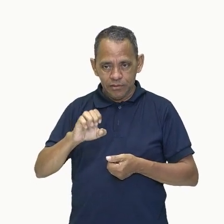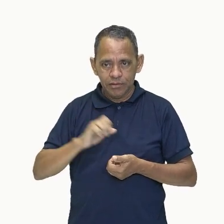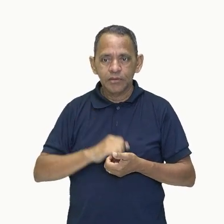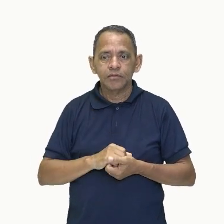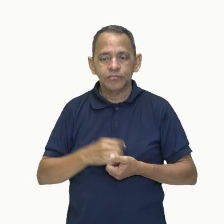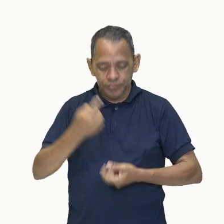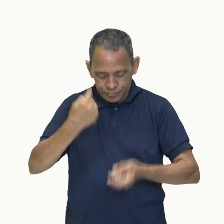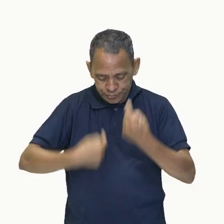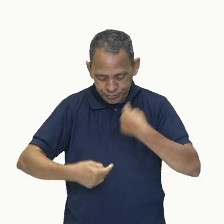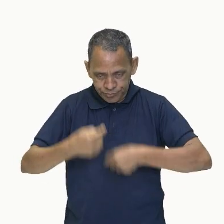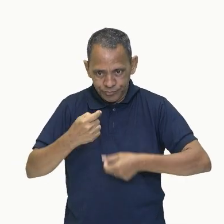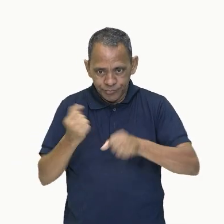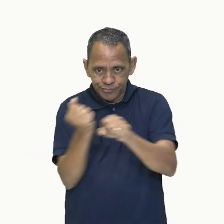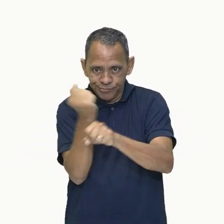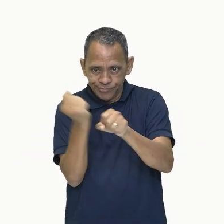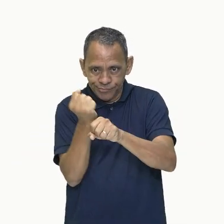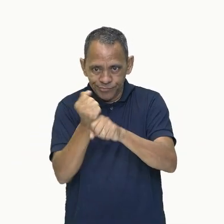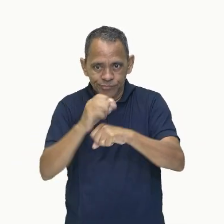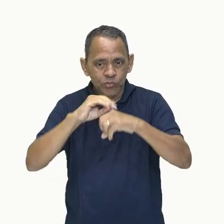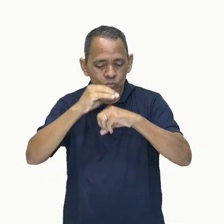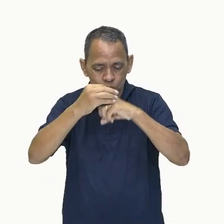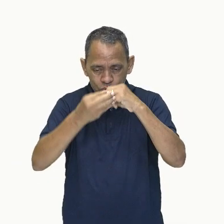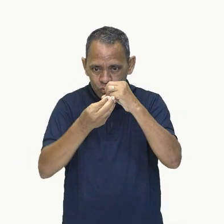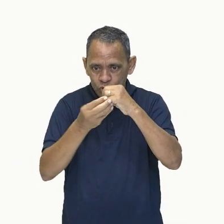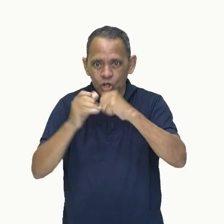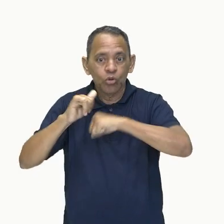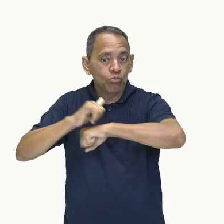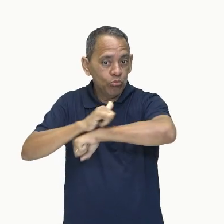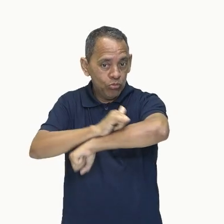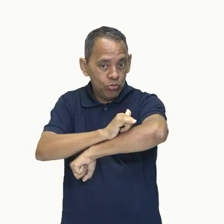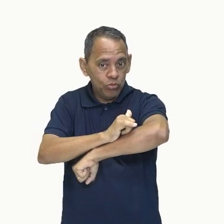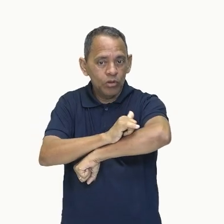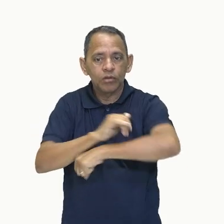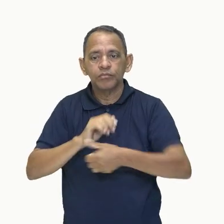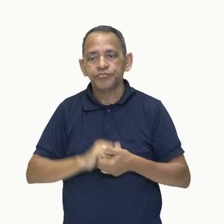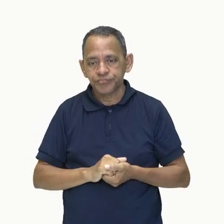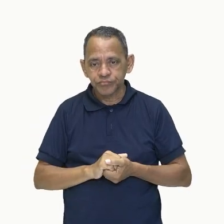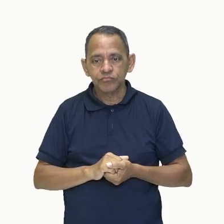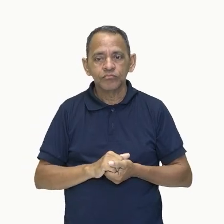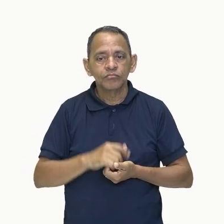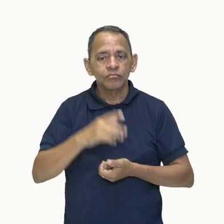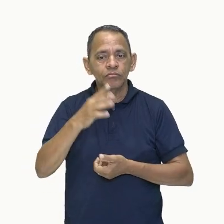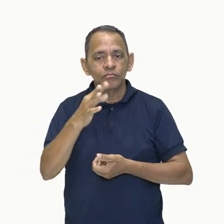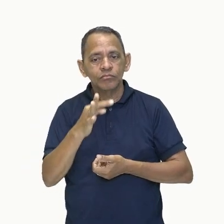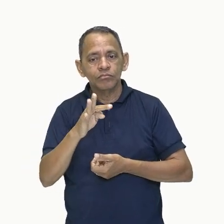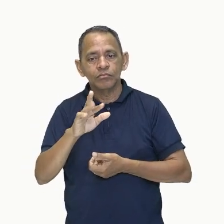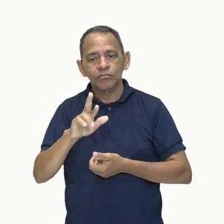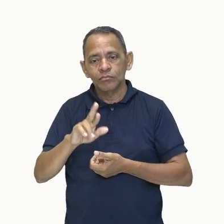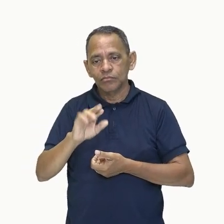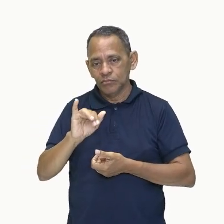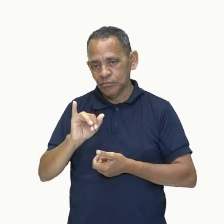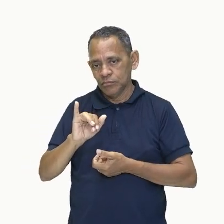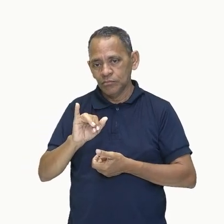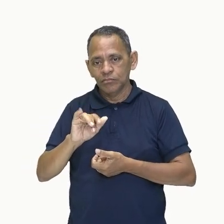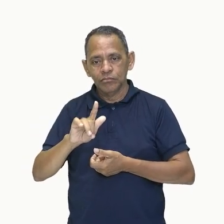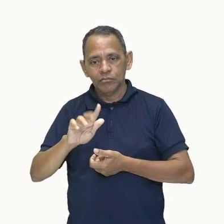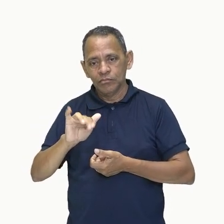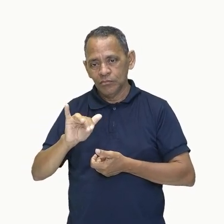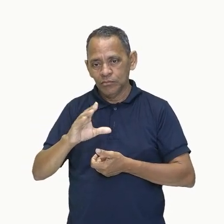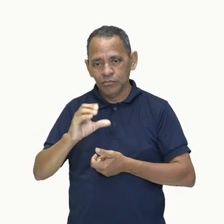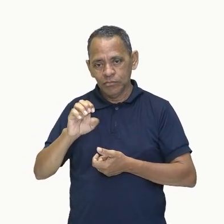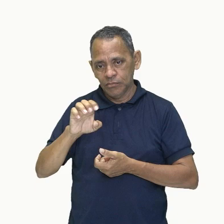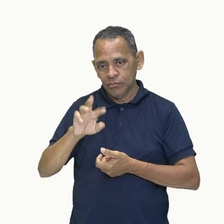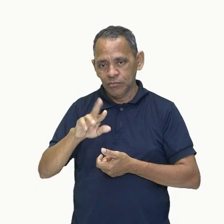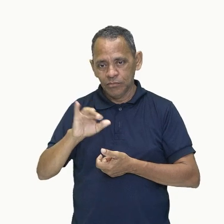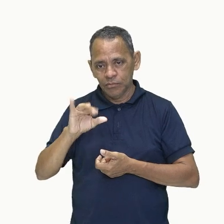de gordura, tá? Os triglicerídeos em pedaços menores, facilitando a absorção pelo intestino